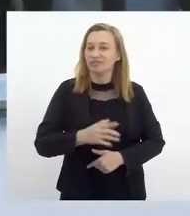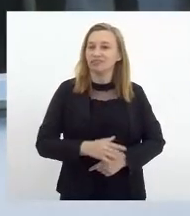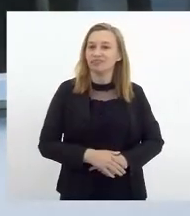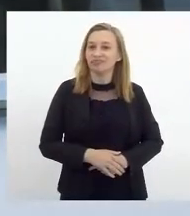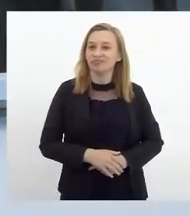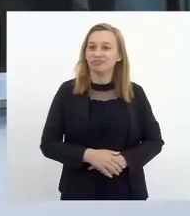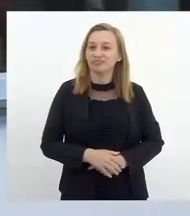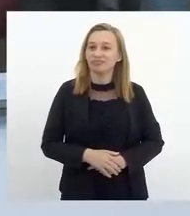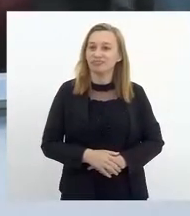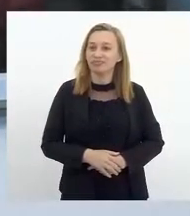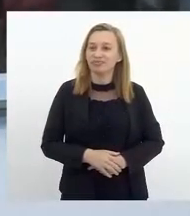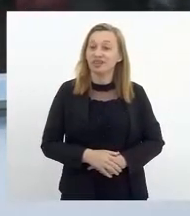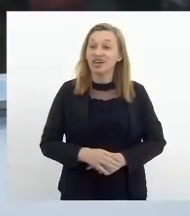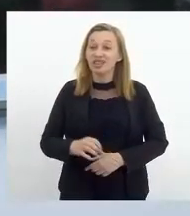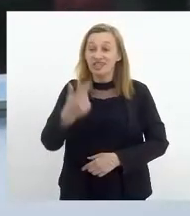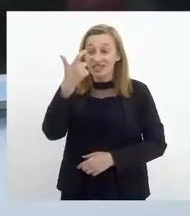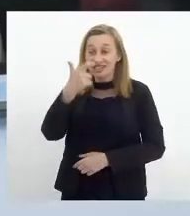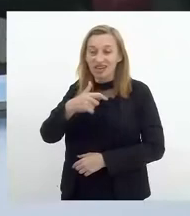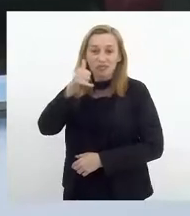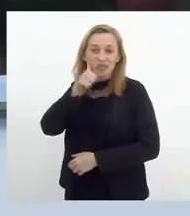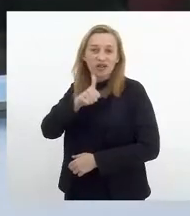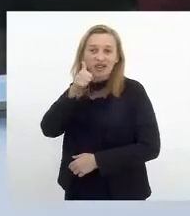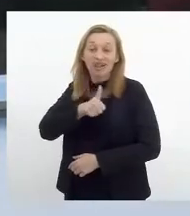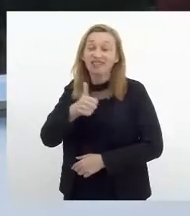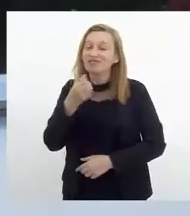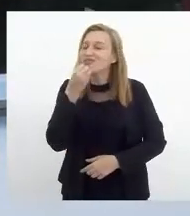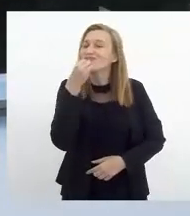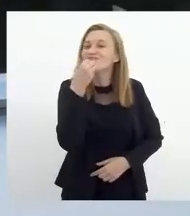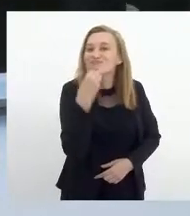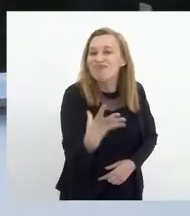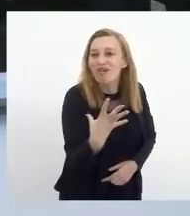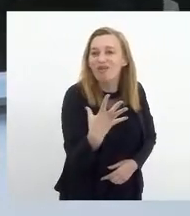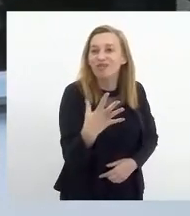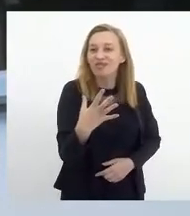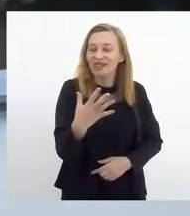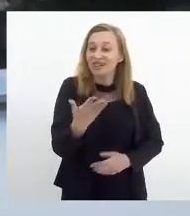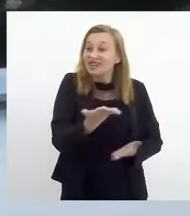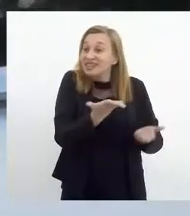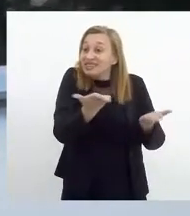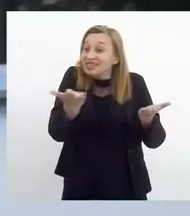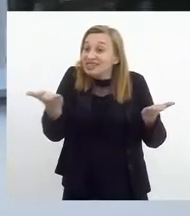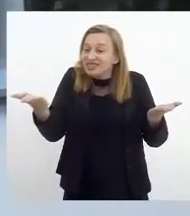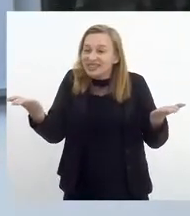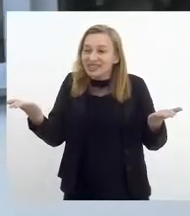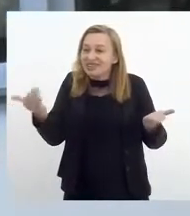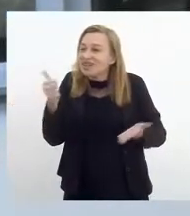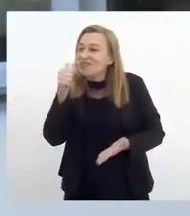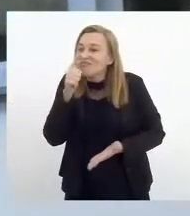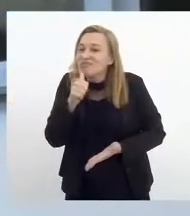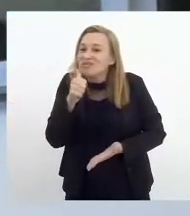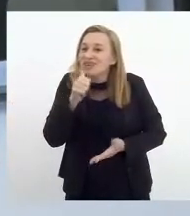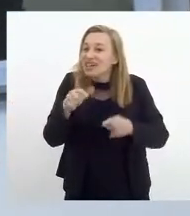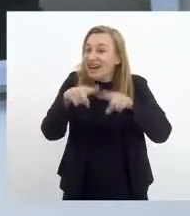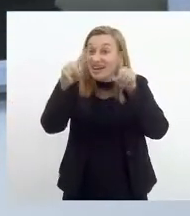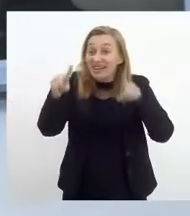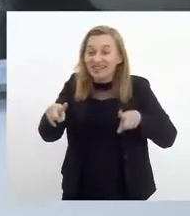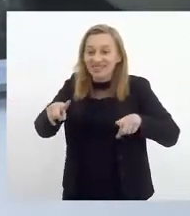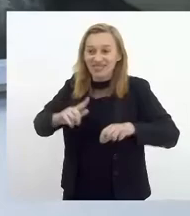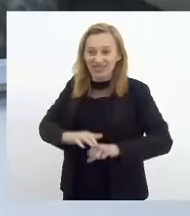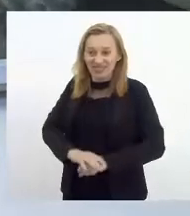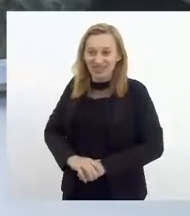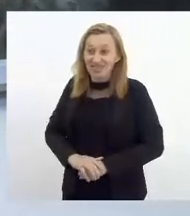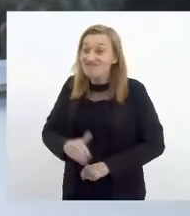do jeito de ser mulher. Então, é muito bom ver essa galeria aqui tomada de servidores